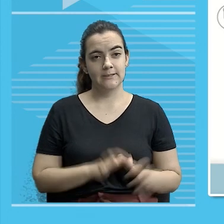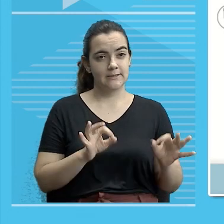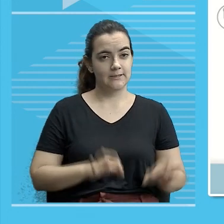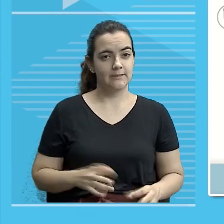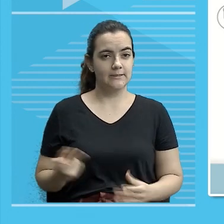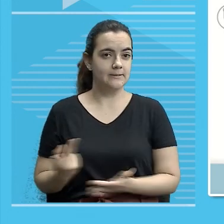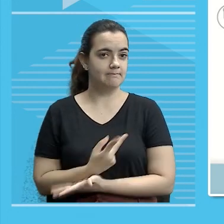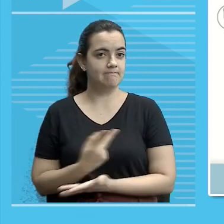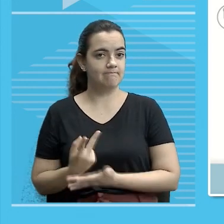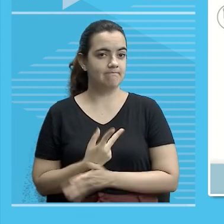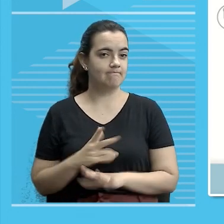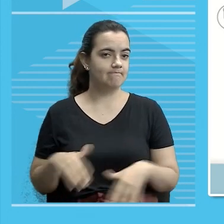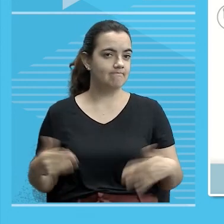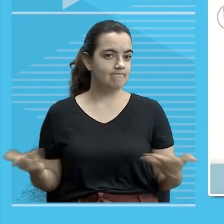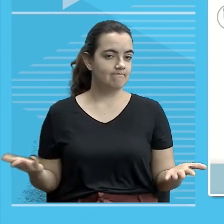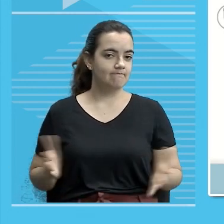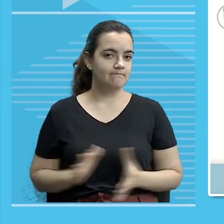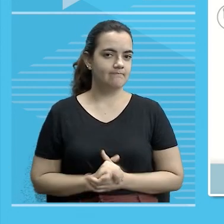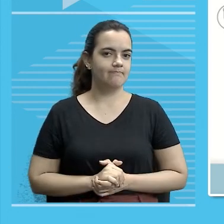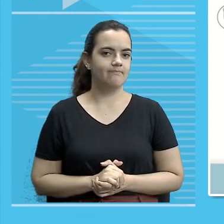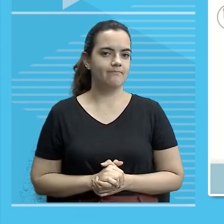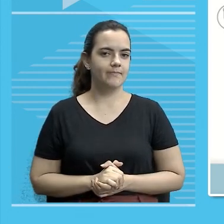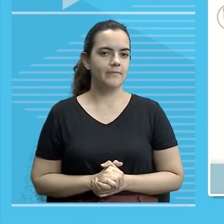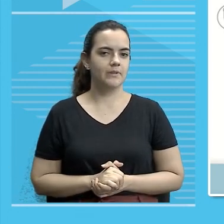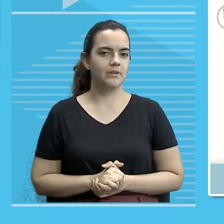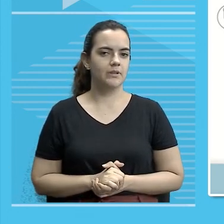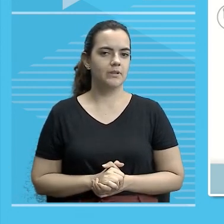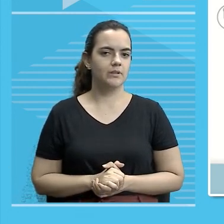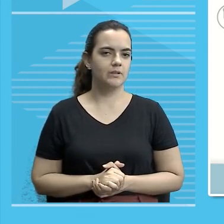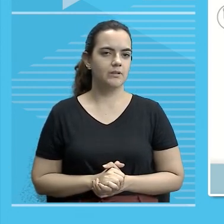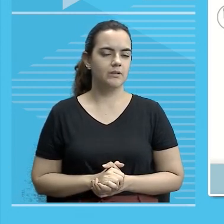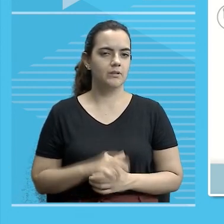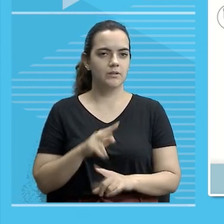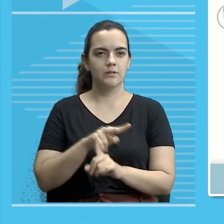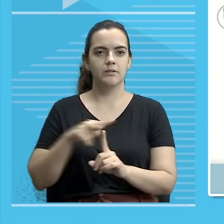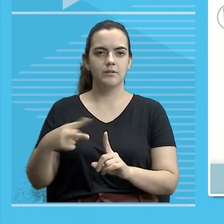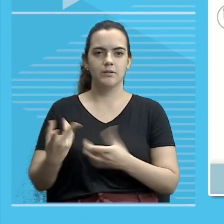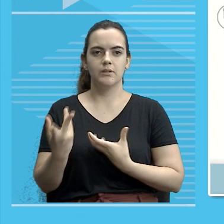é mais tranquilo falou da Visão subjetiva